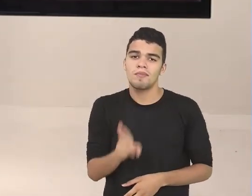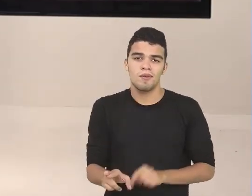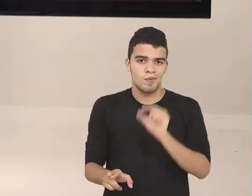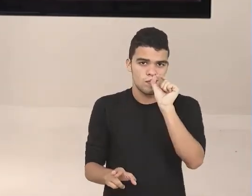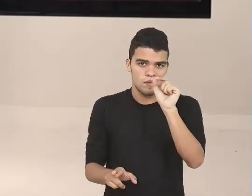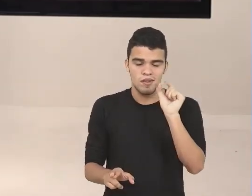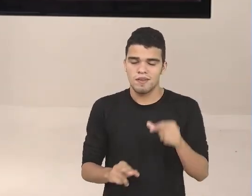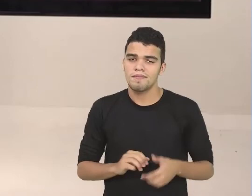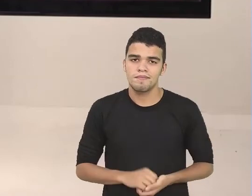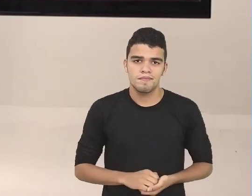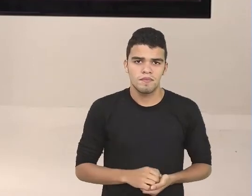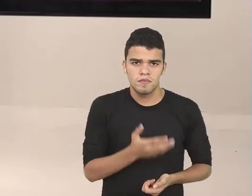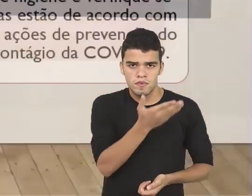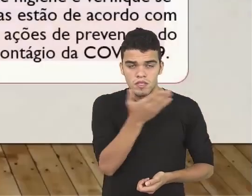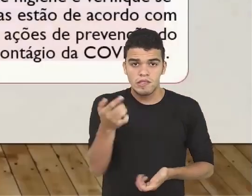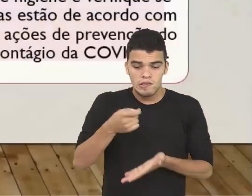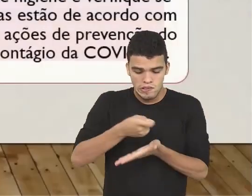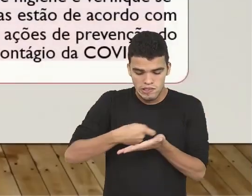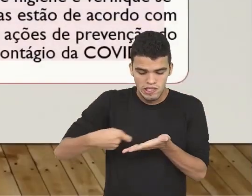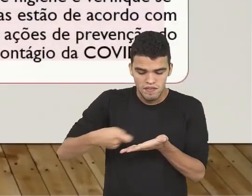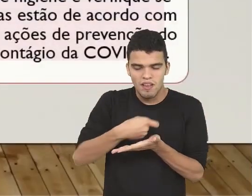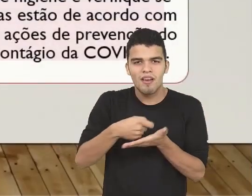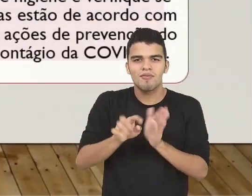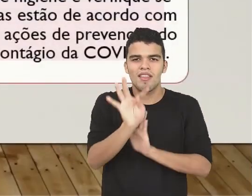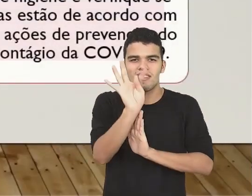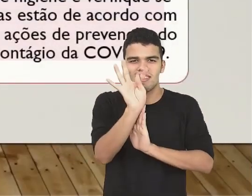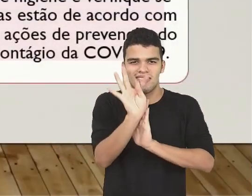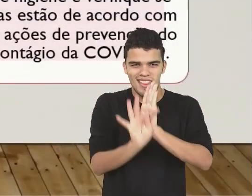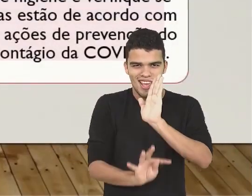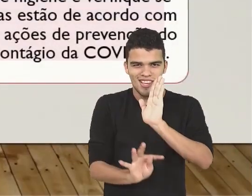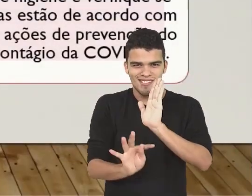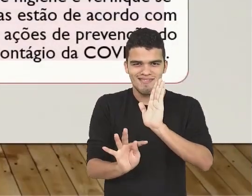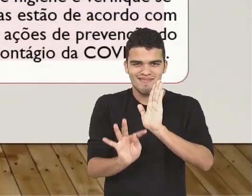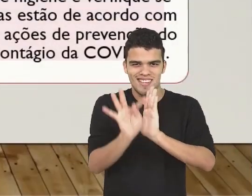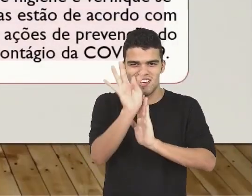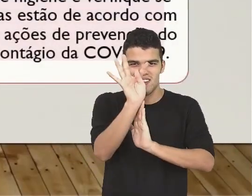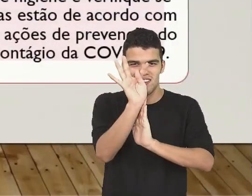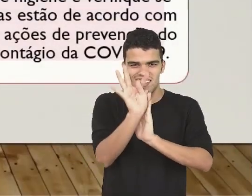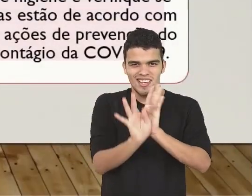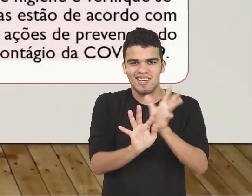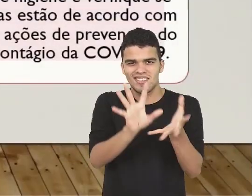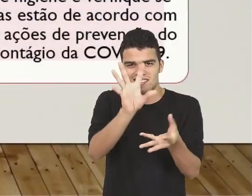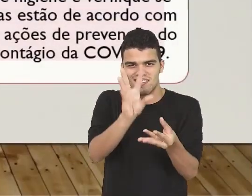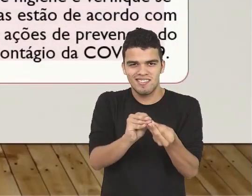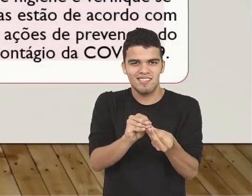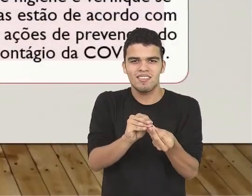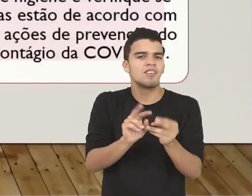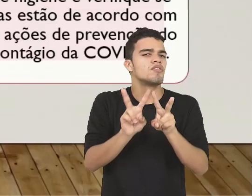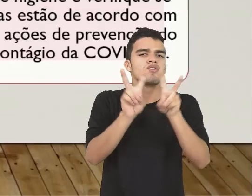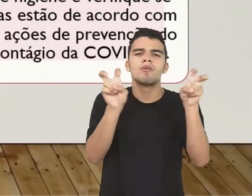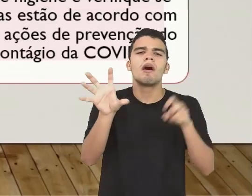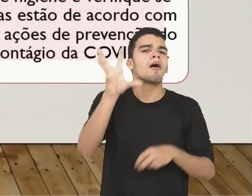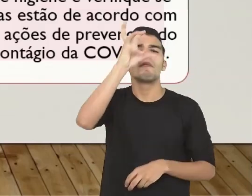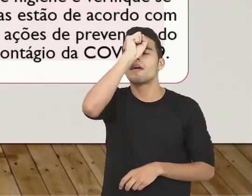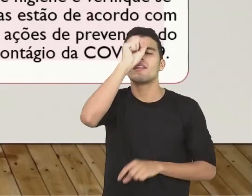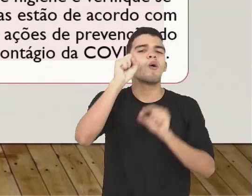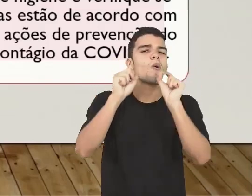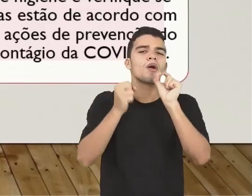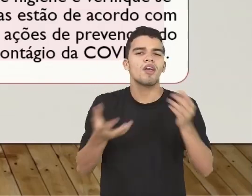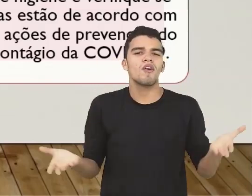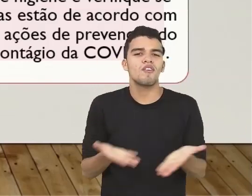vão escrever um pequeno texto sobre o que vocês aprenderam hoje na aula. Tudo bem? A